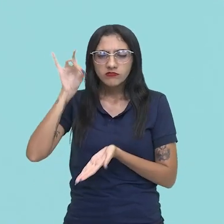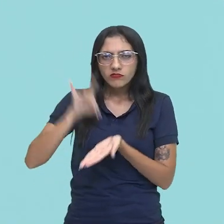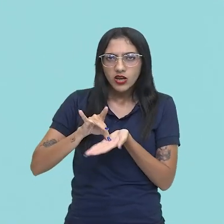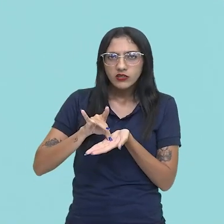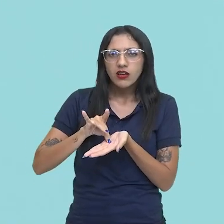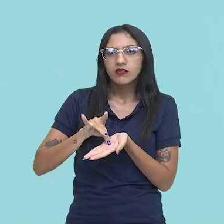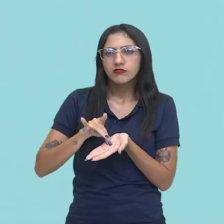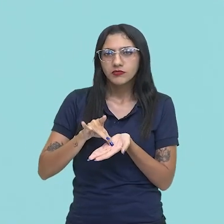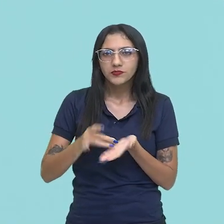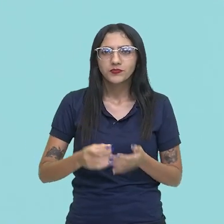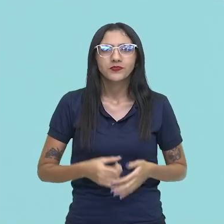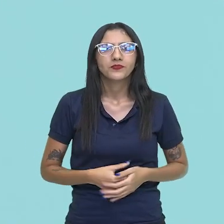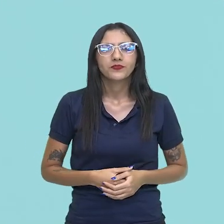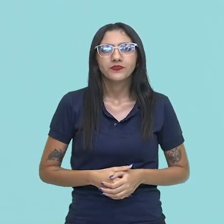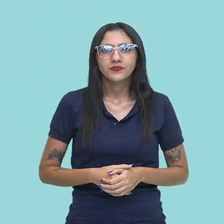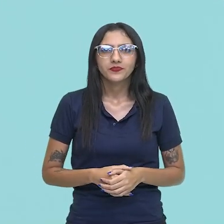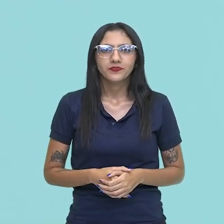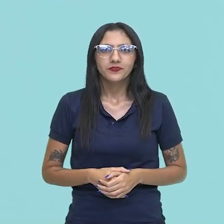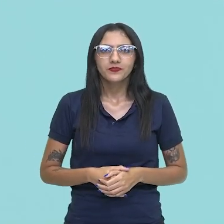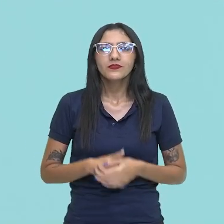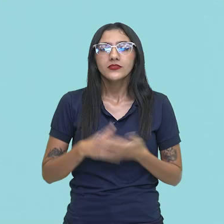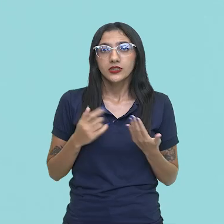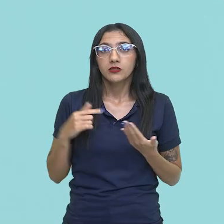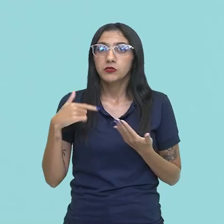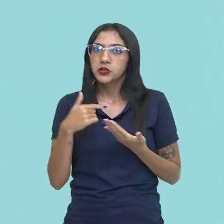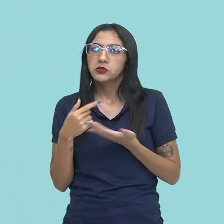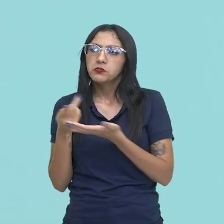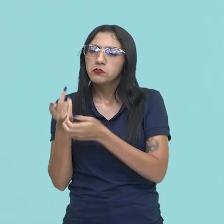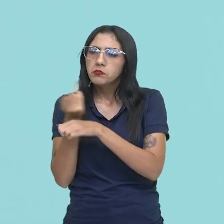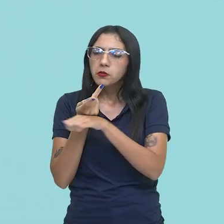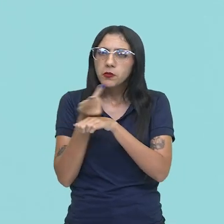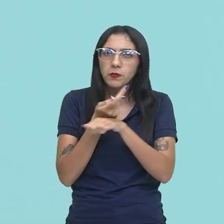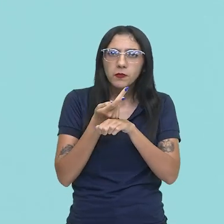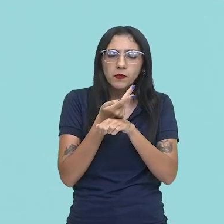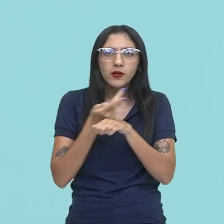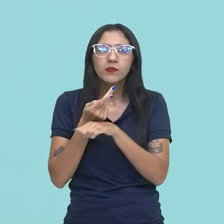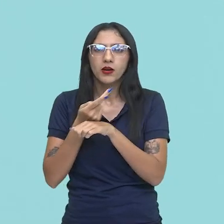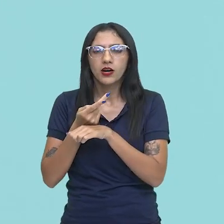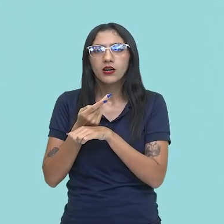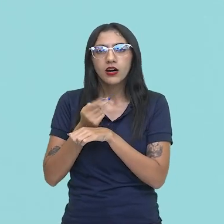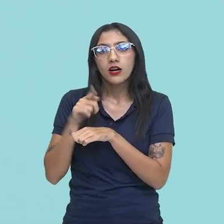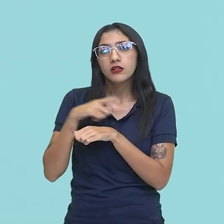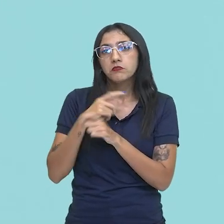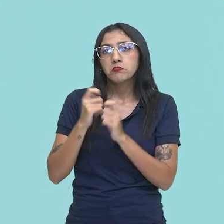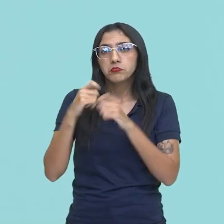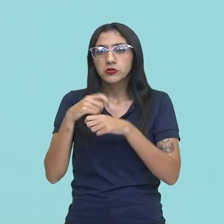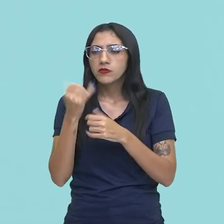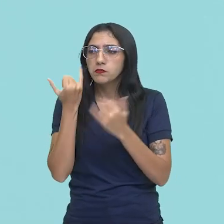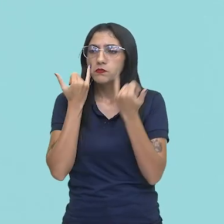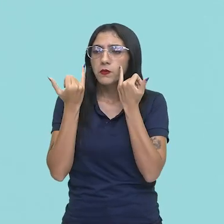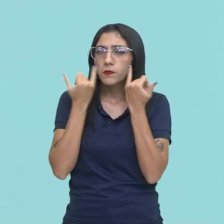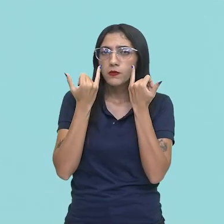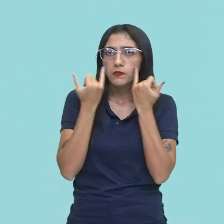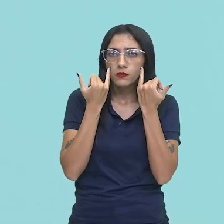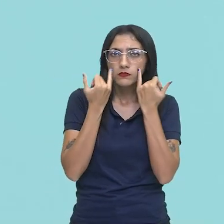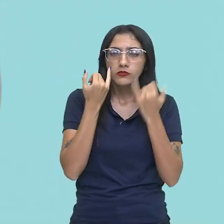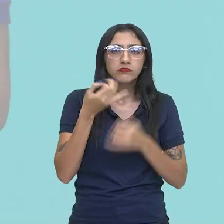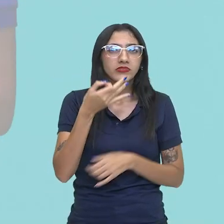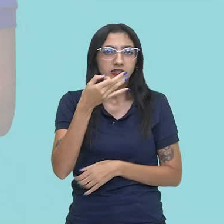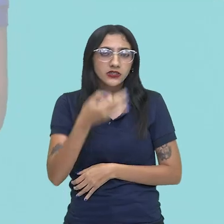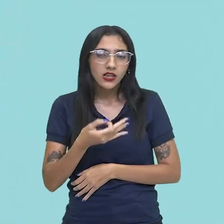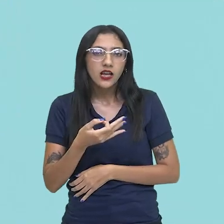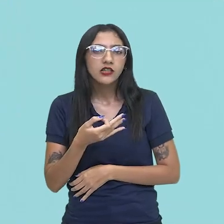verdadeira, né? Então a gente procura sempre esses locais que você vai verificar se